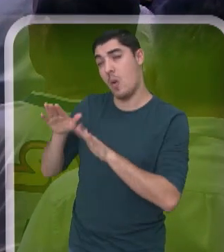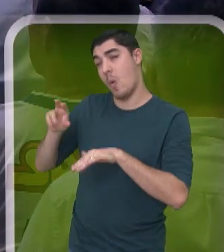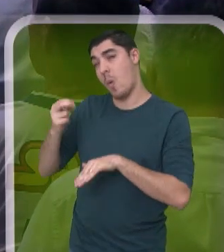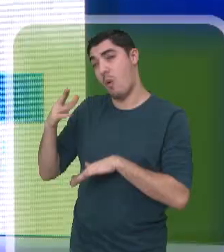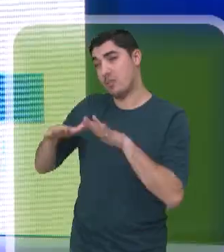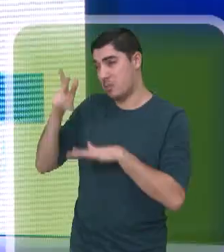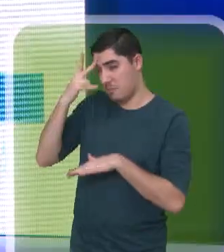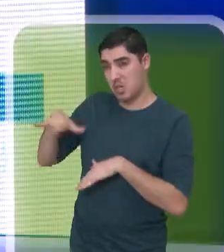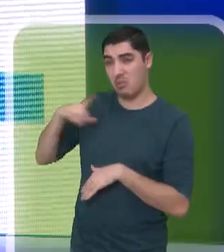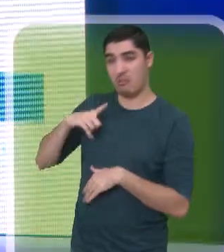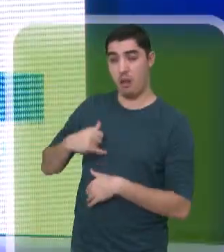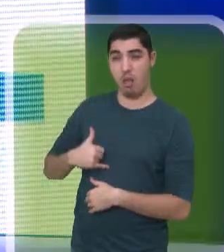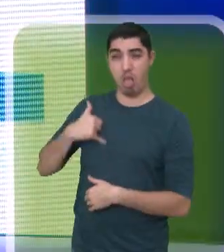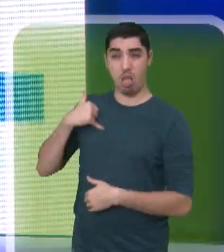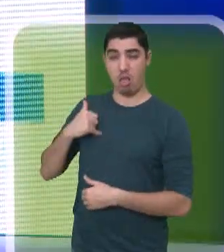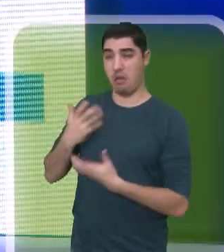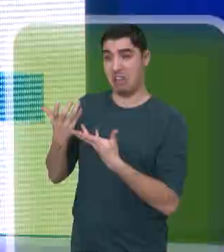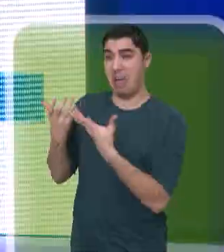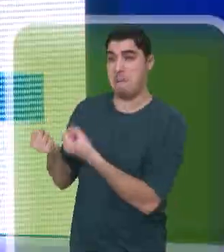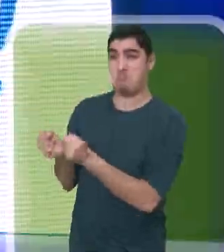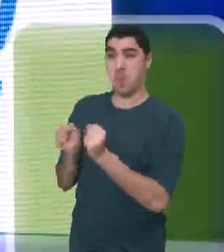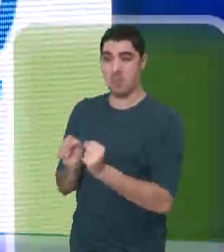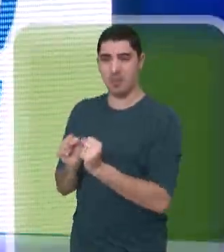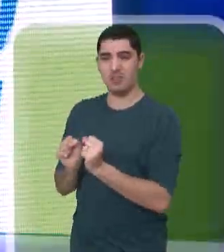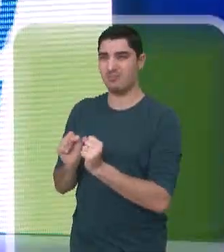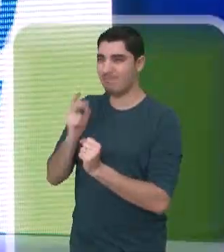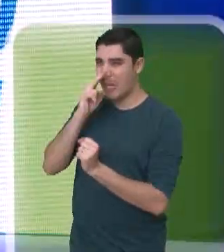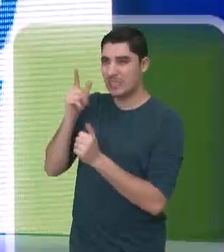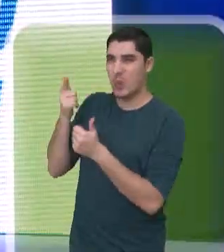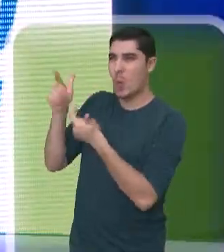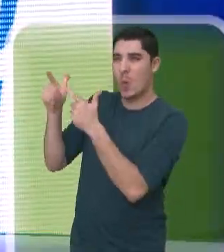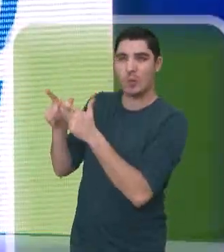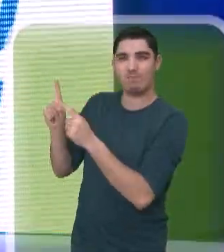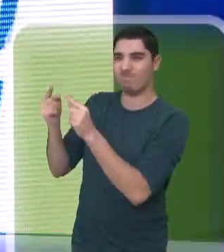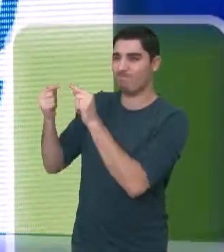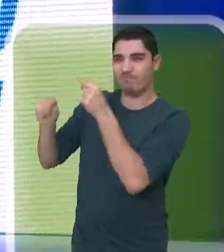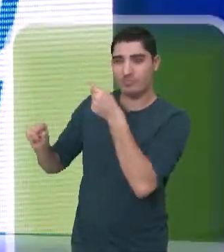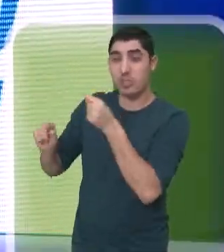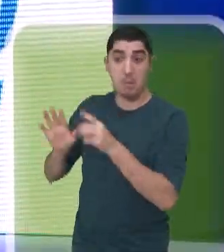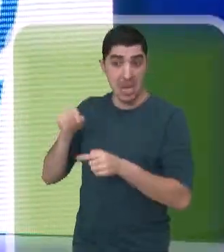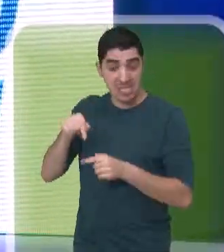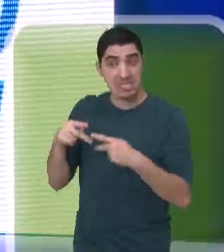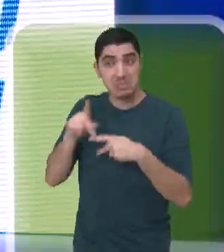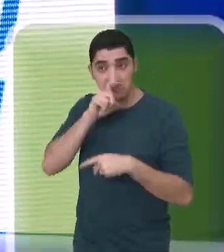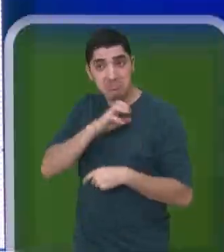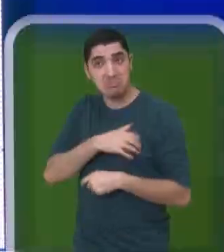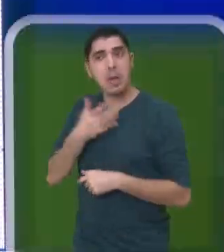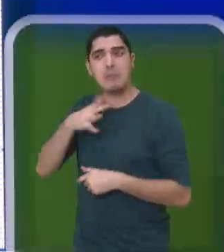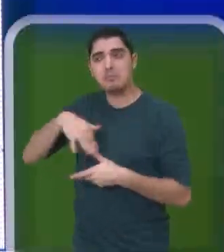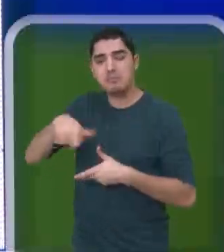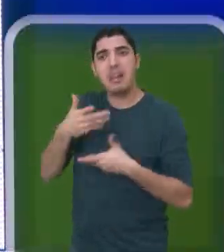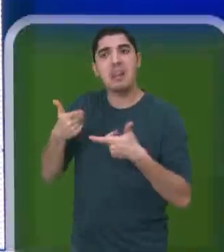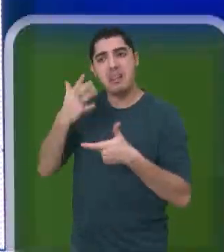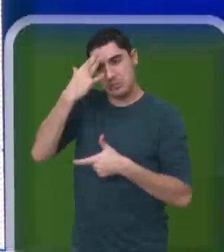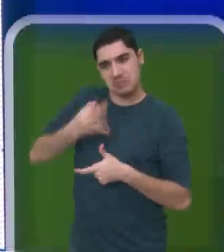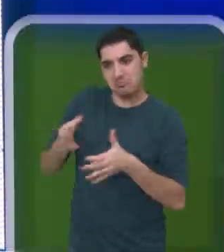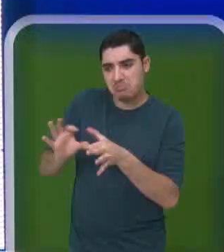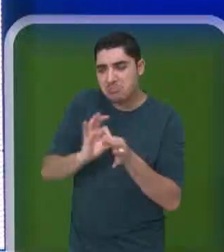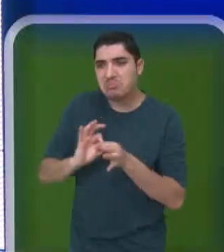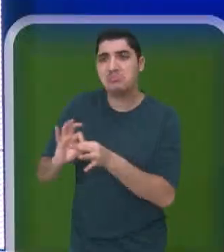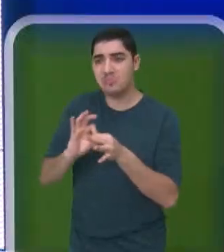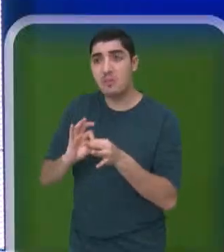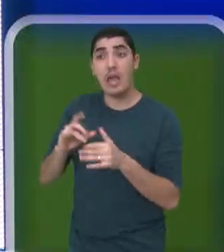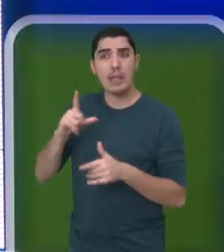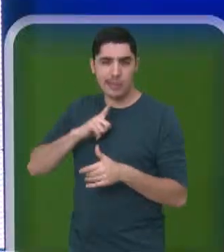A nossa relação foi muito tranquila, foi muito boa, isso facilitou bastante. Mas realmente, existe um processo jurídico, existe uma questão também do futebol,